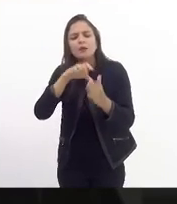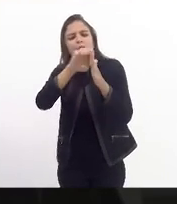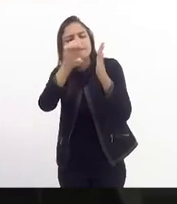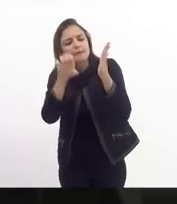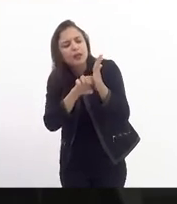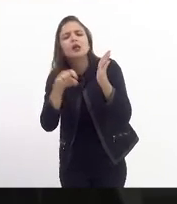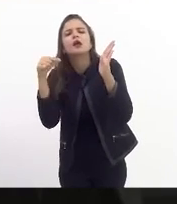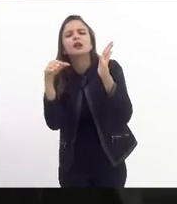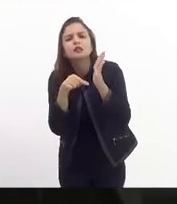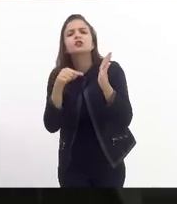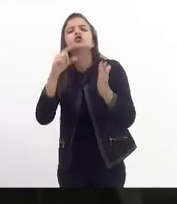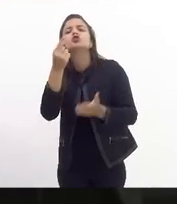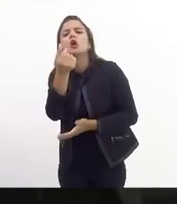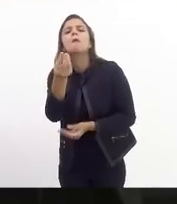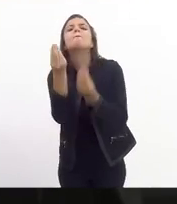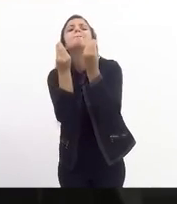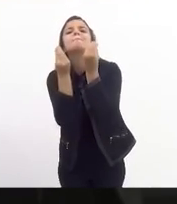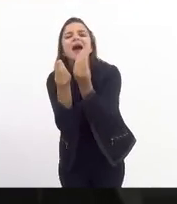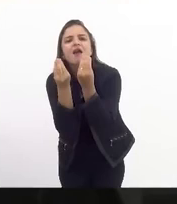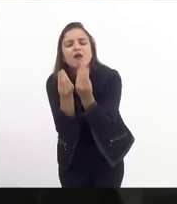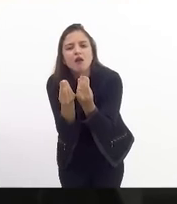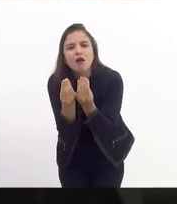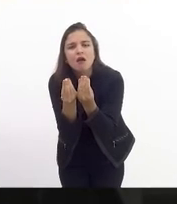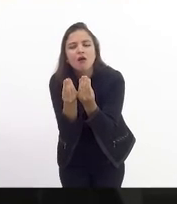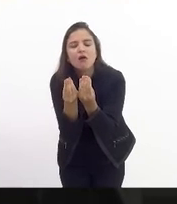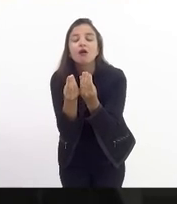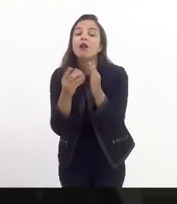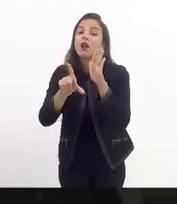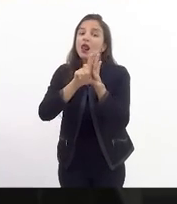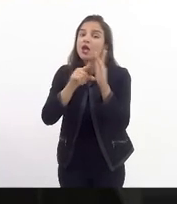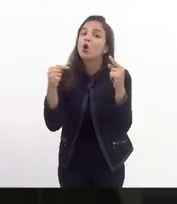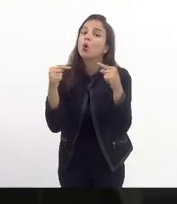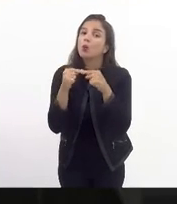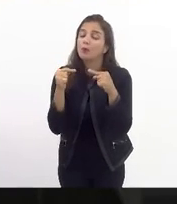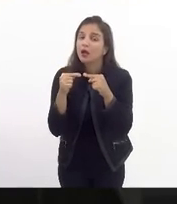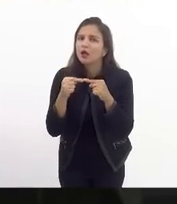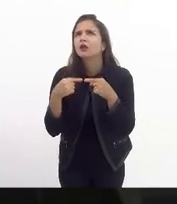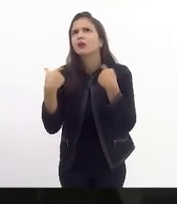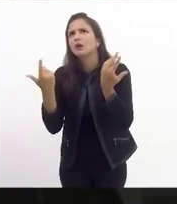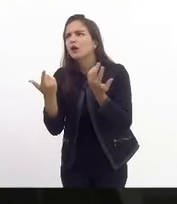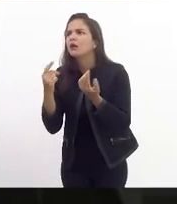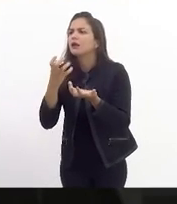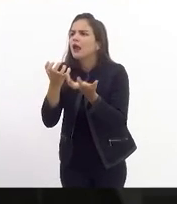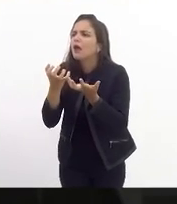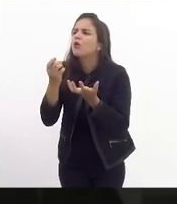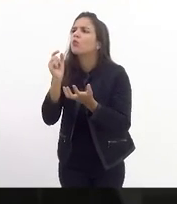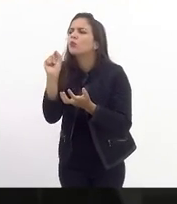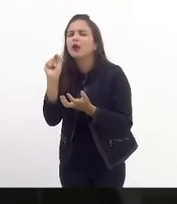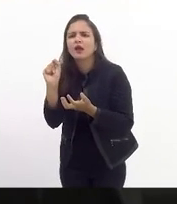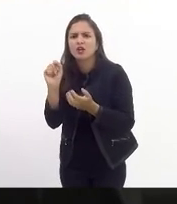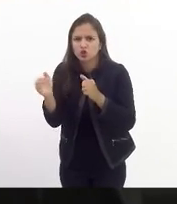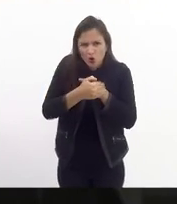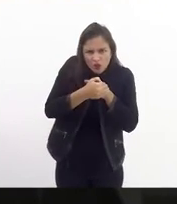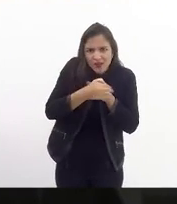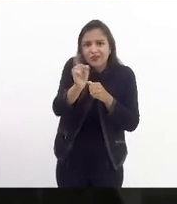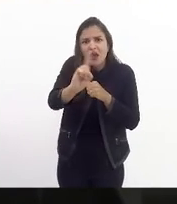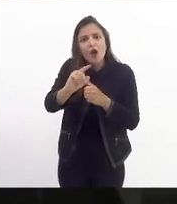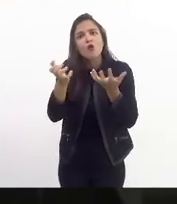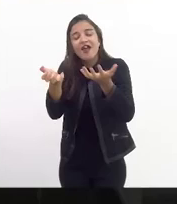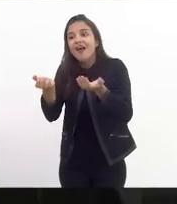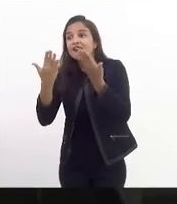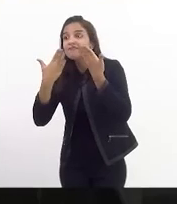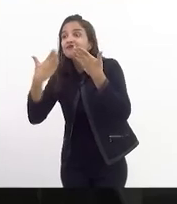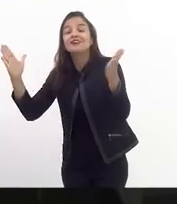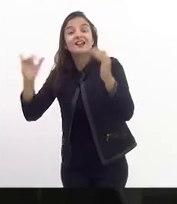legalidade, tem objeto, tem tudo, o que ele mais deve querer é divulgar e não esconder. Esconder por